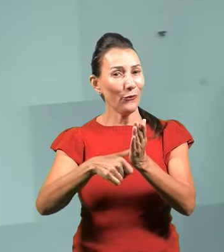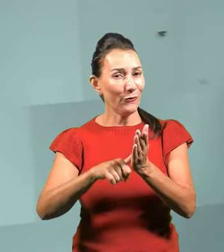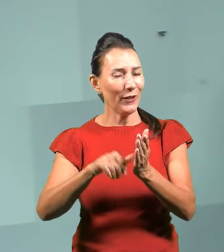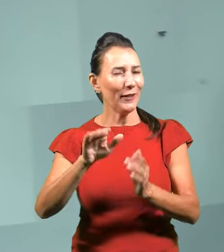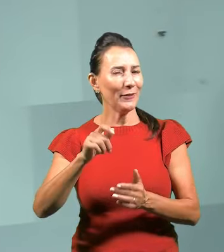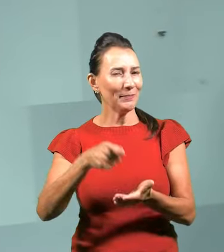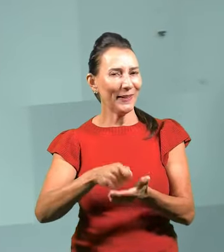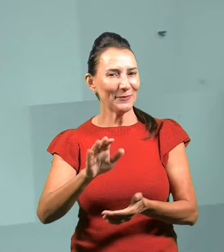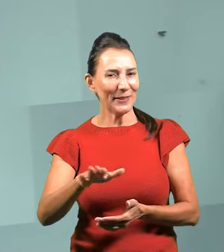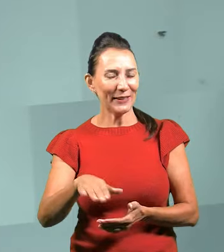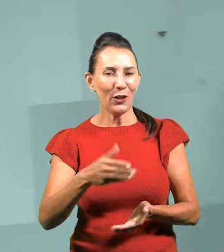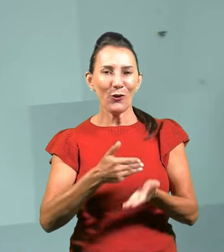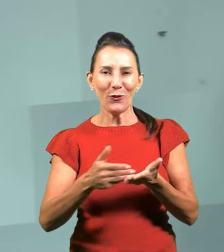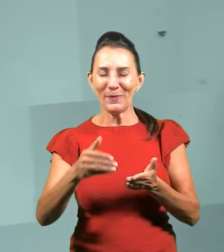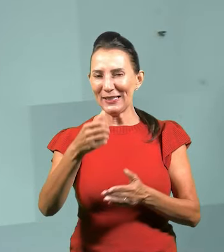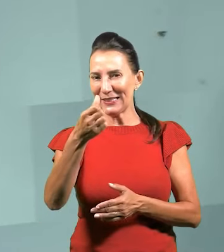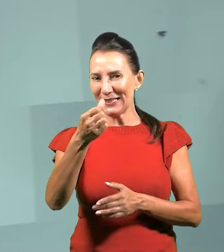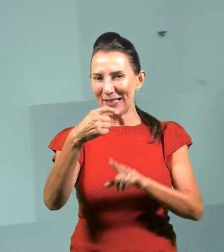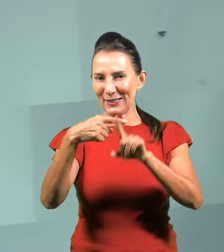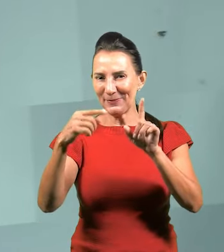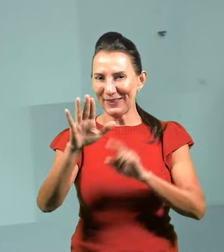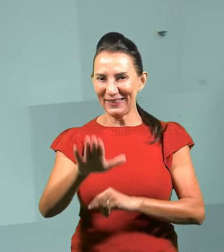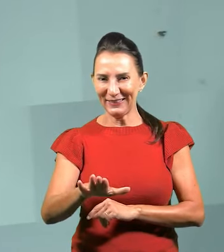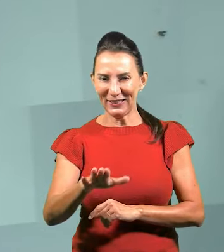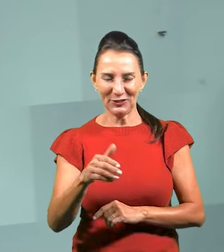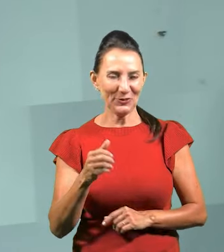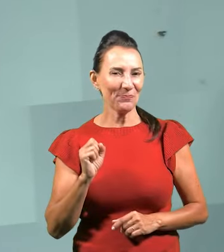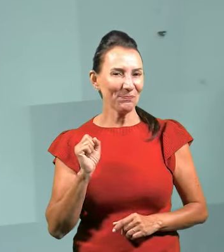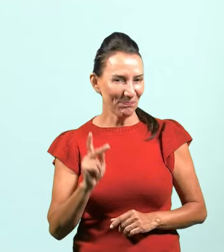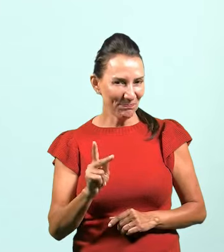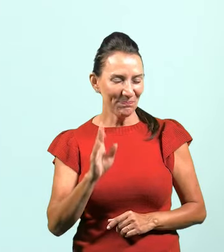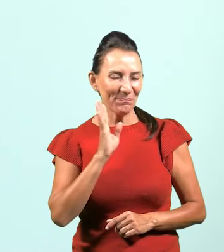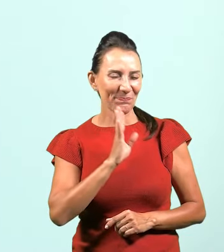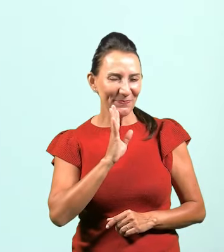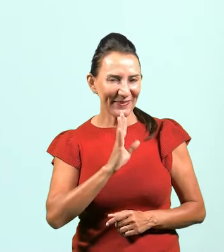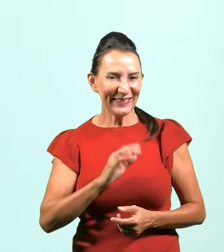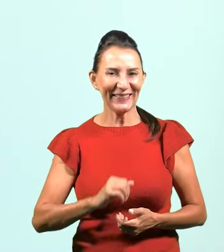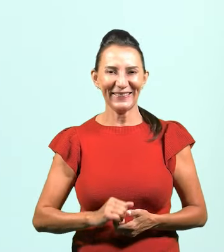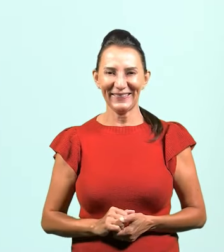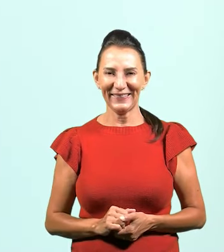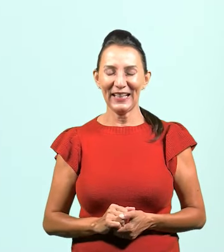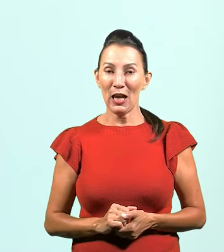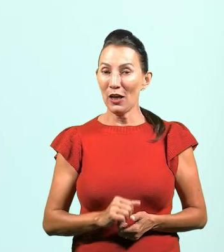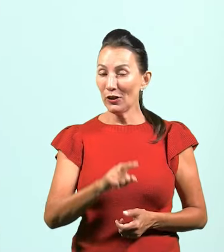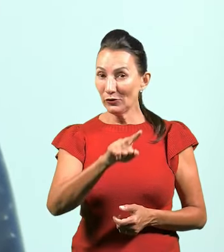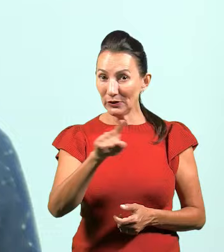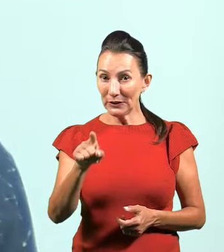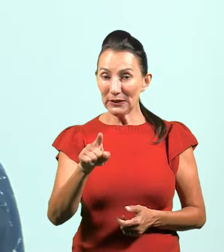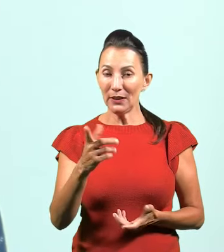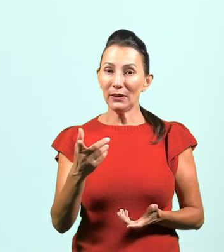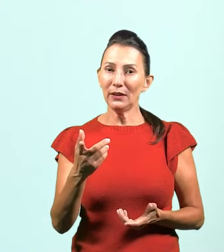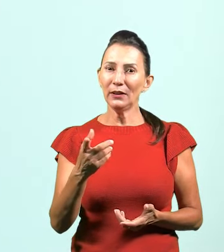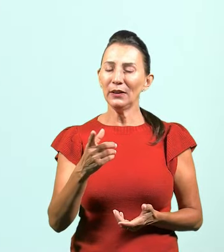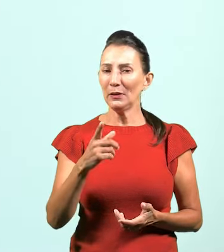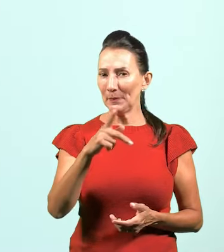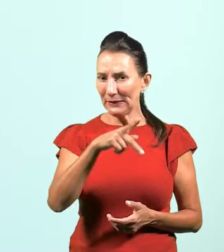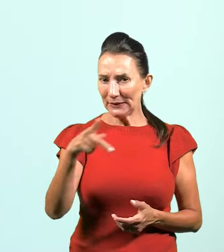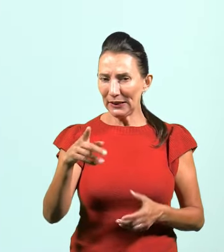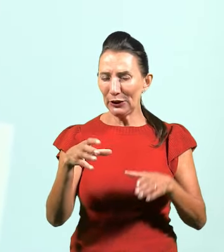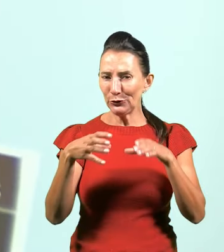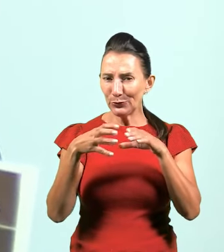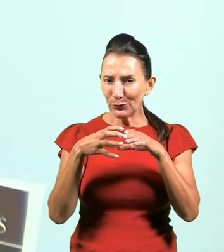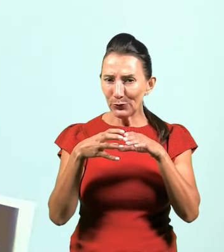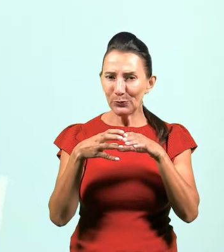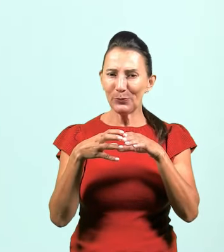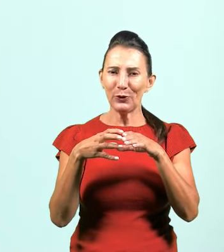porque as reuniões acontecerão a partir das 18h30, tá bom? Vai ser muito legal. Você que é presidente